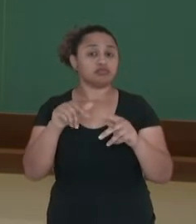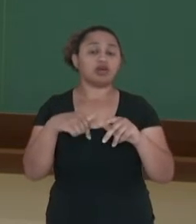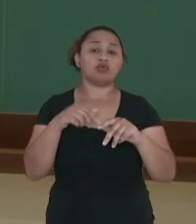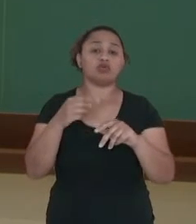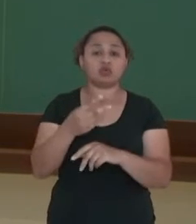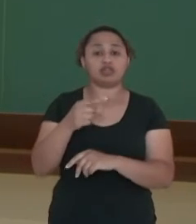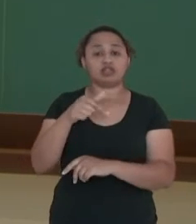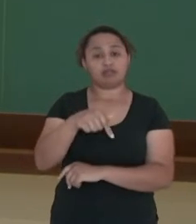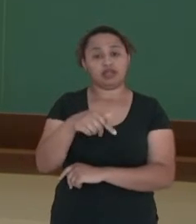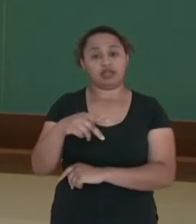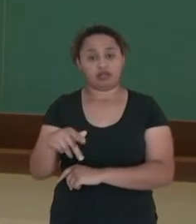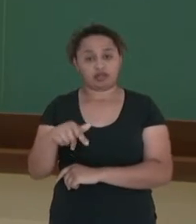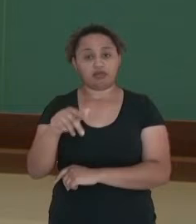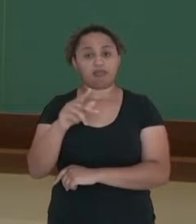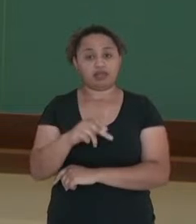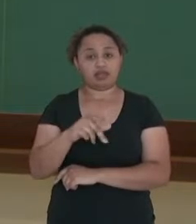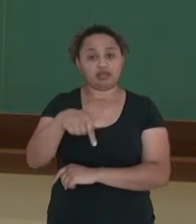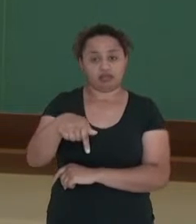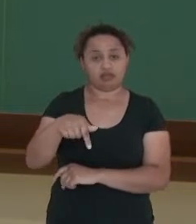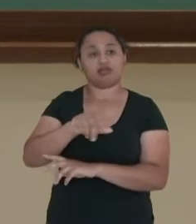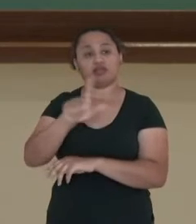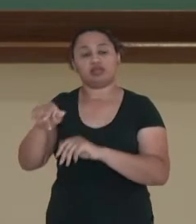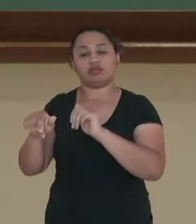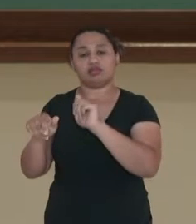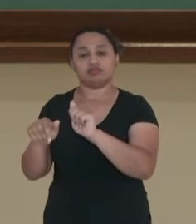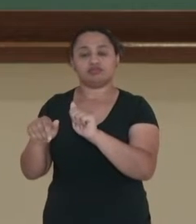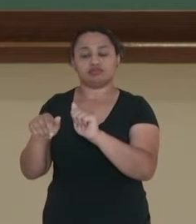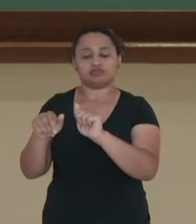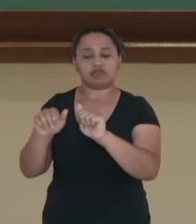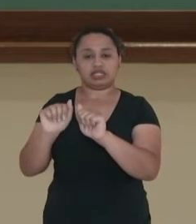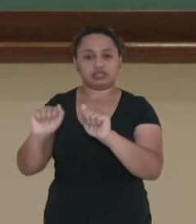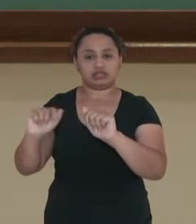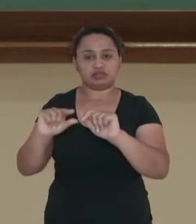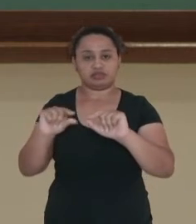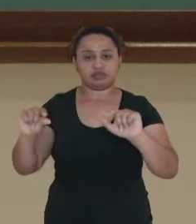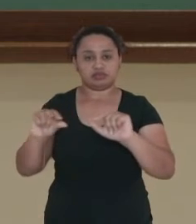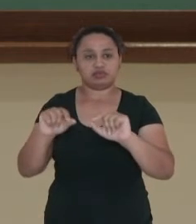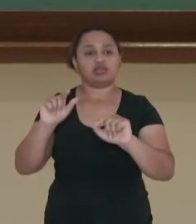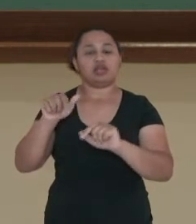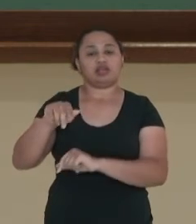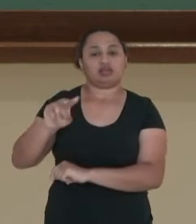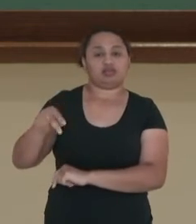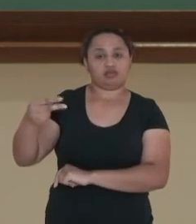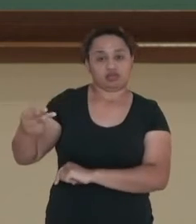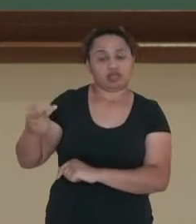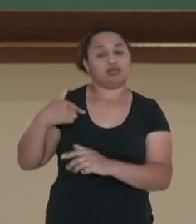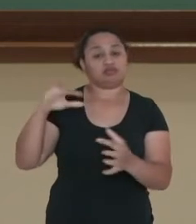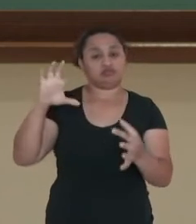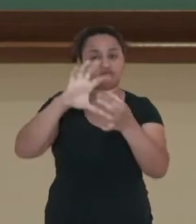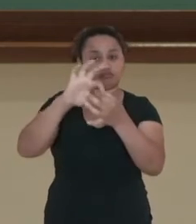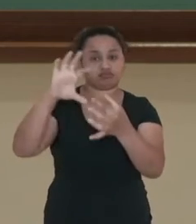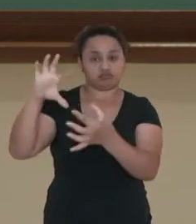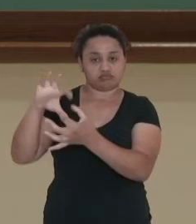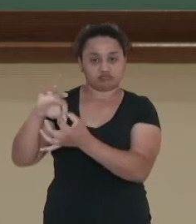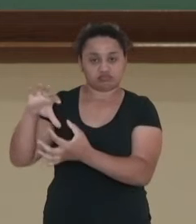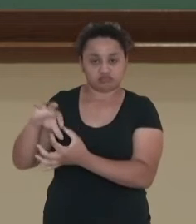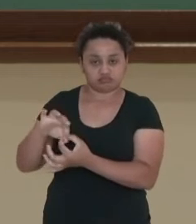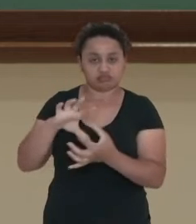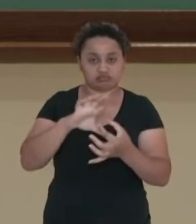E azinho azinho, Q ao quadrado. Então, nós temos ali a base, né, para a forma. Muito